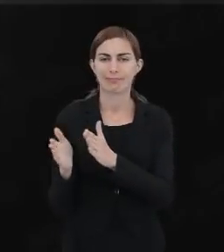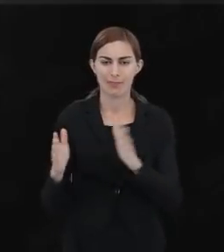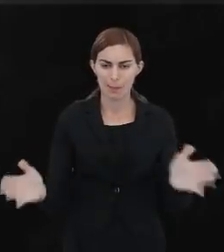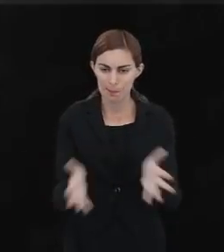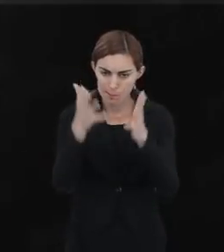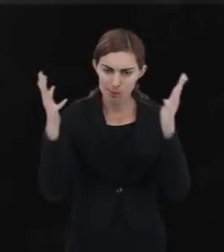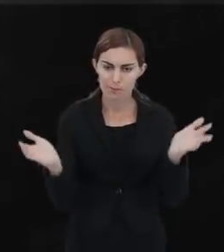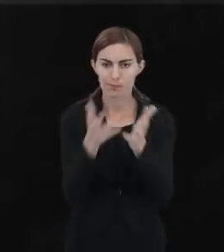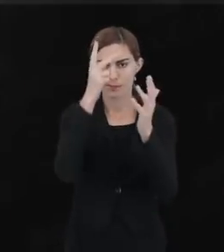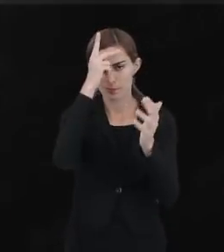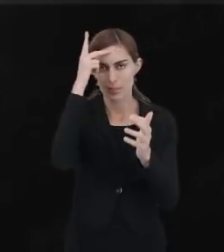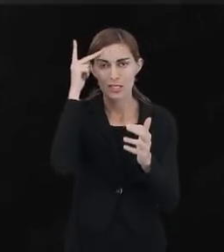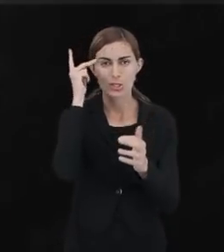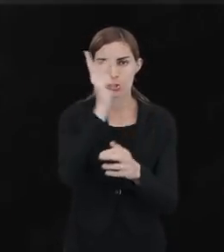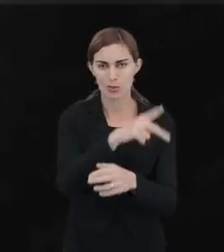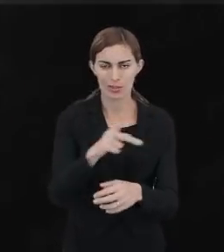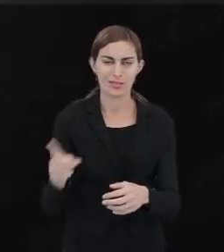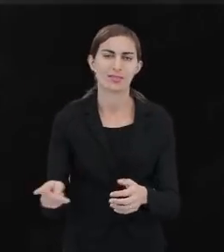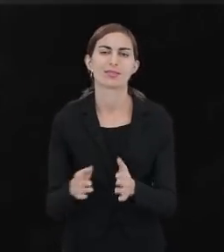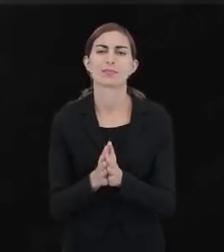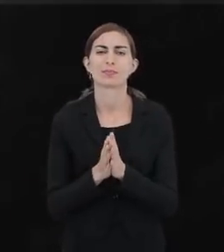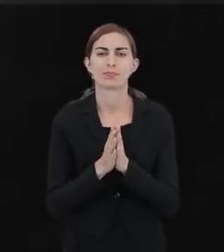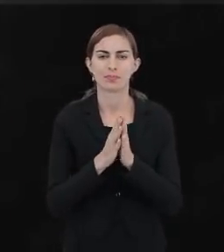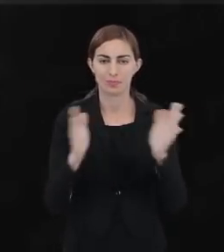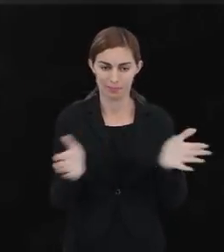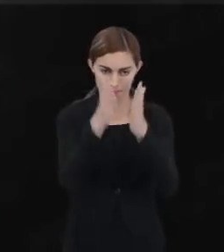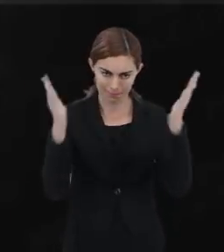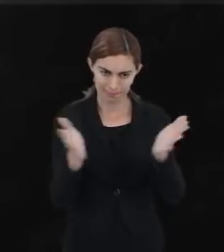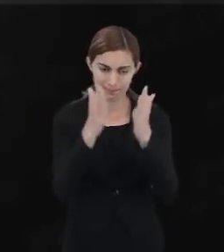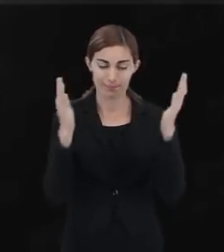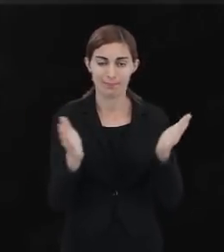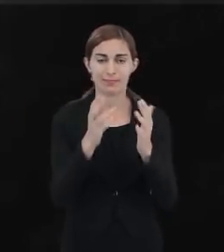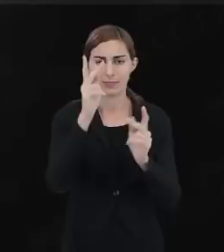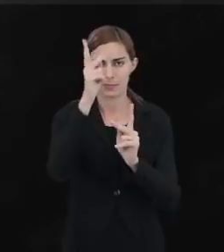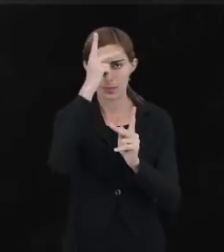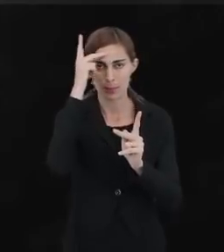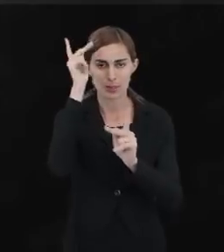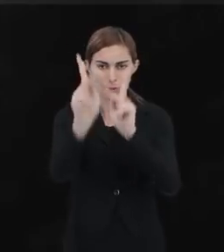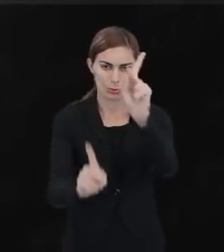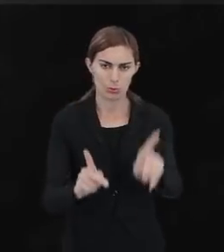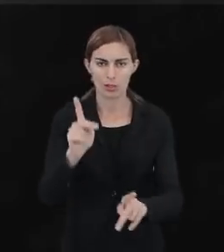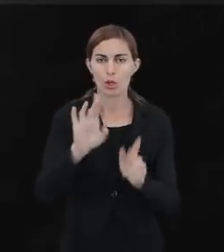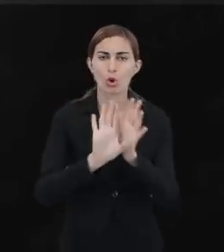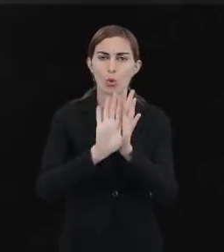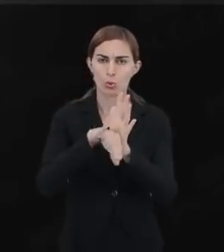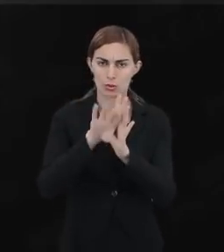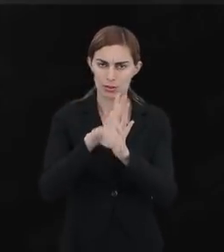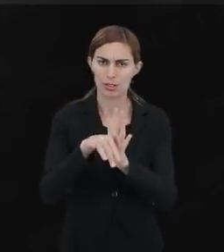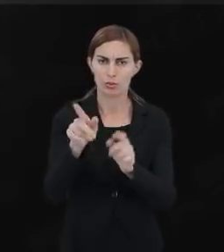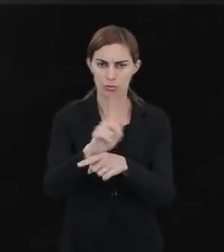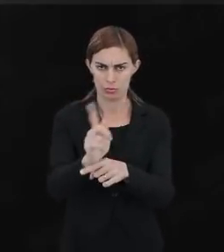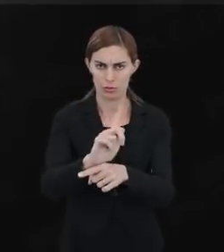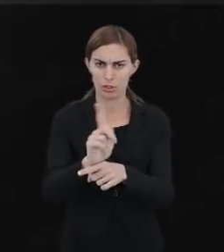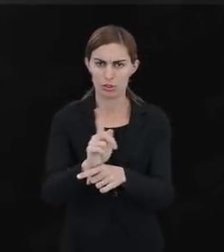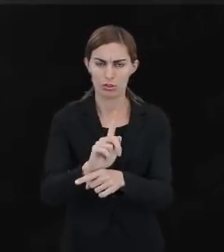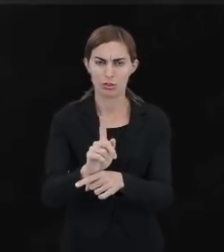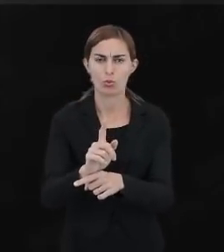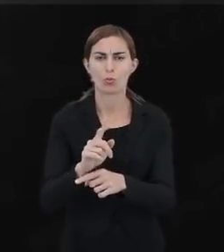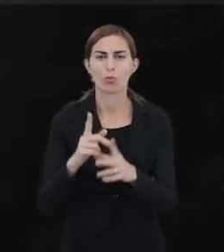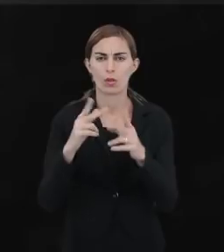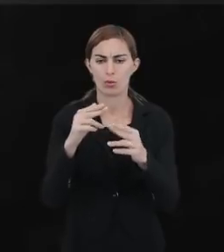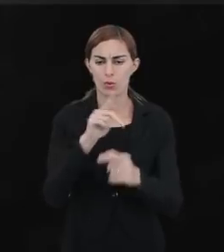mobilização de pessoas antes de do conceito de gestão nós temos o conceito de